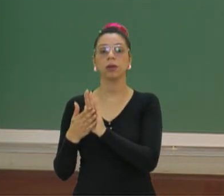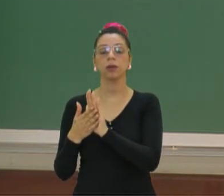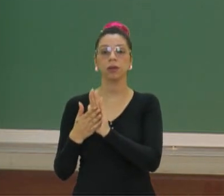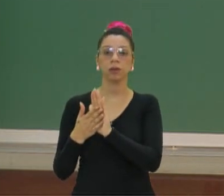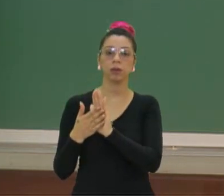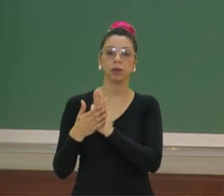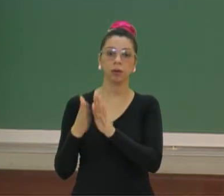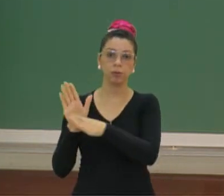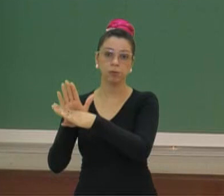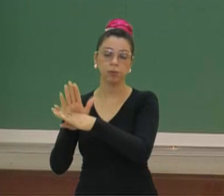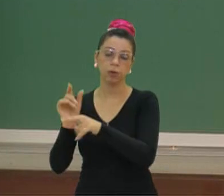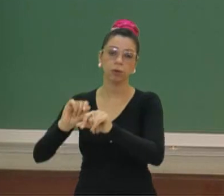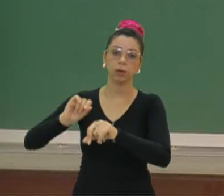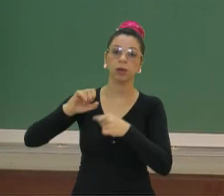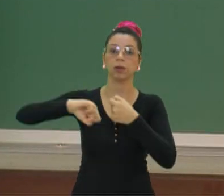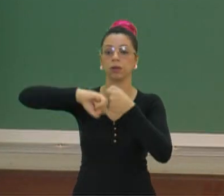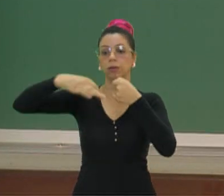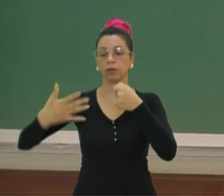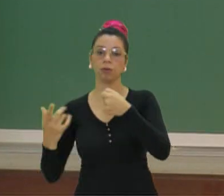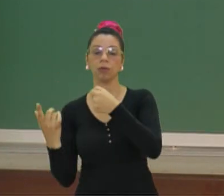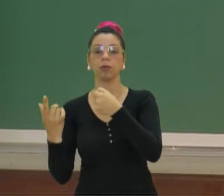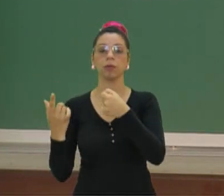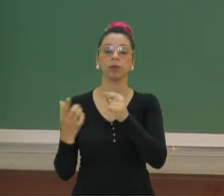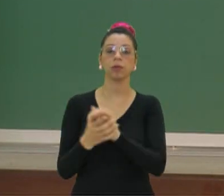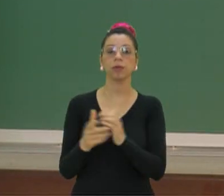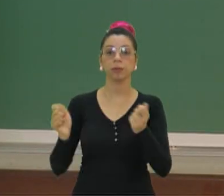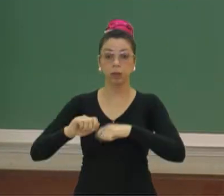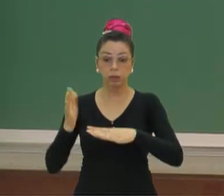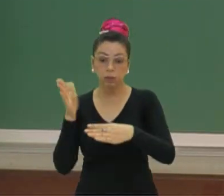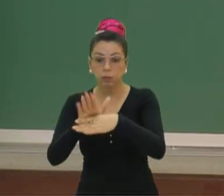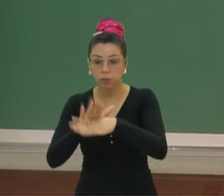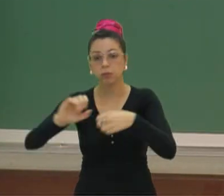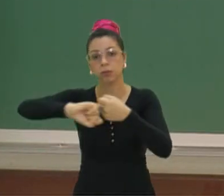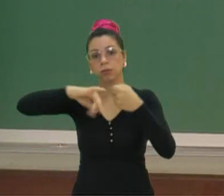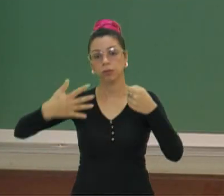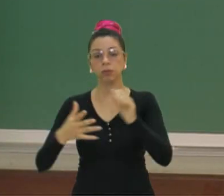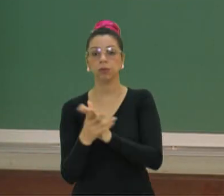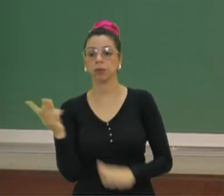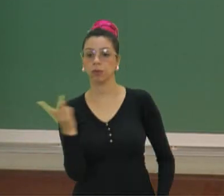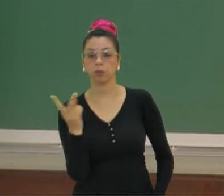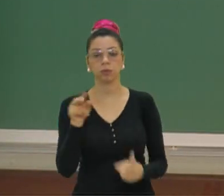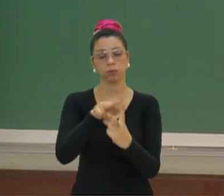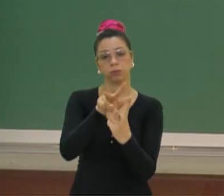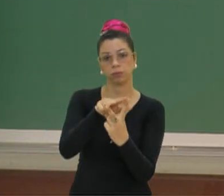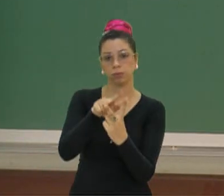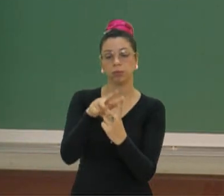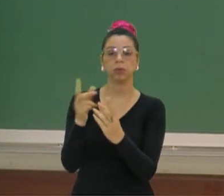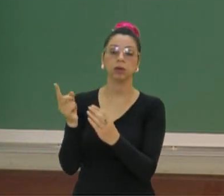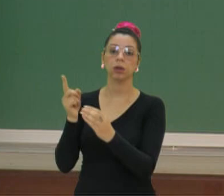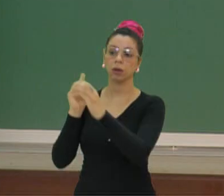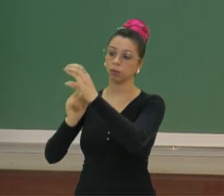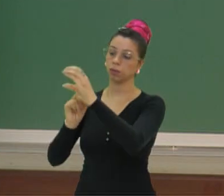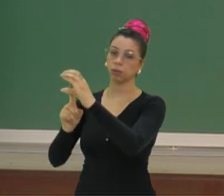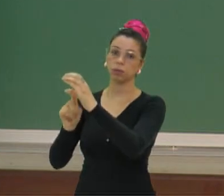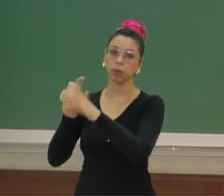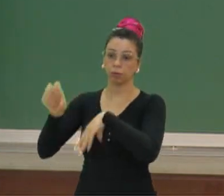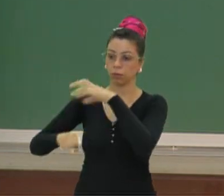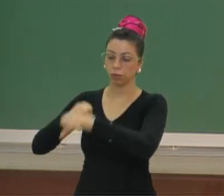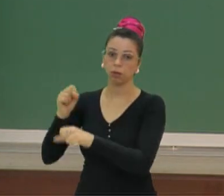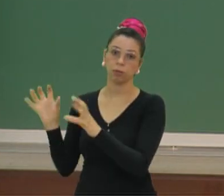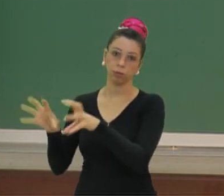tentado em 1935 foi considerado antidemocrático, então assim foram feitas essas duas justificativas para a cassação do